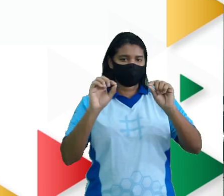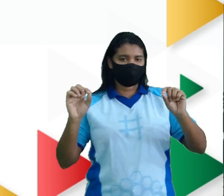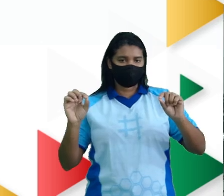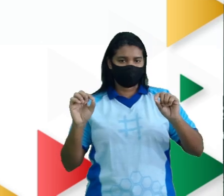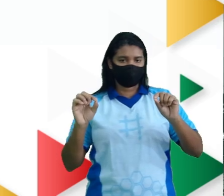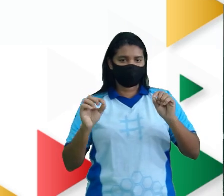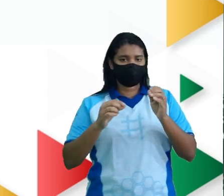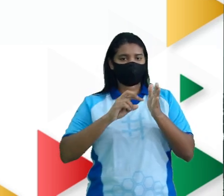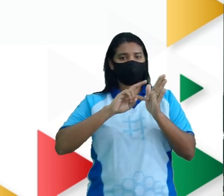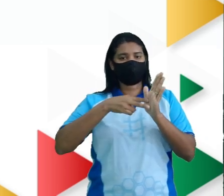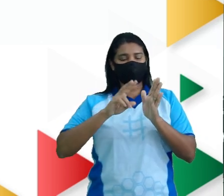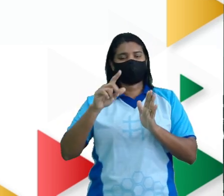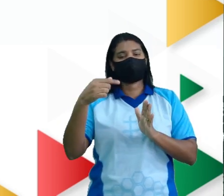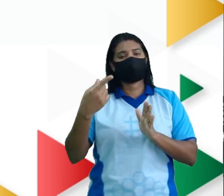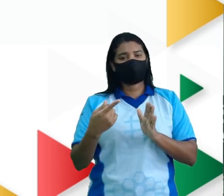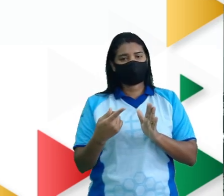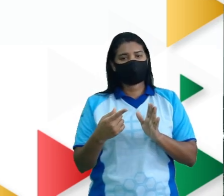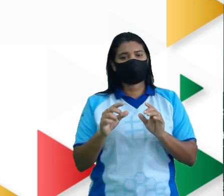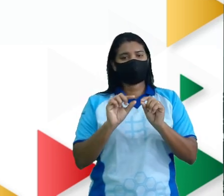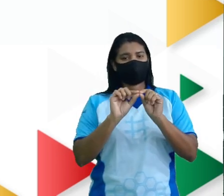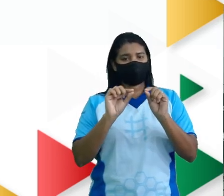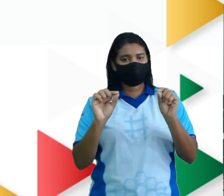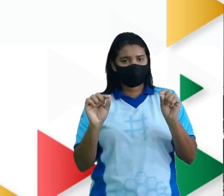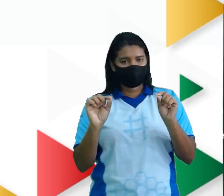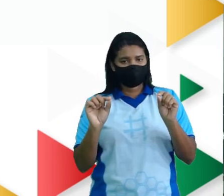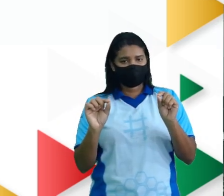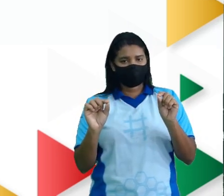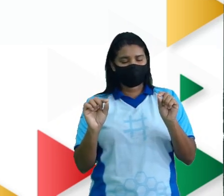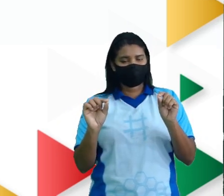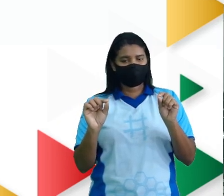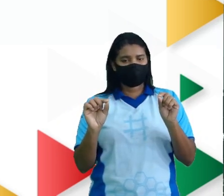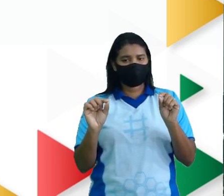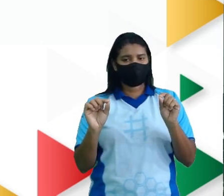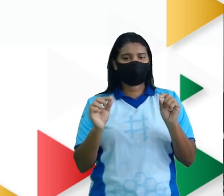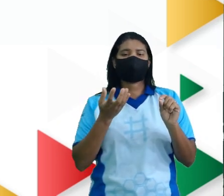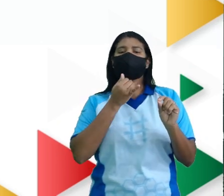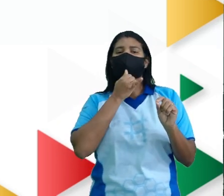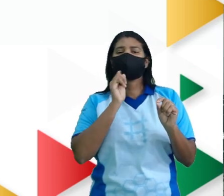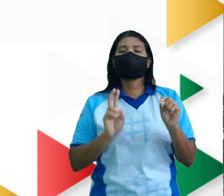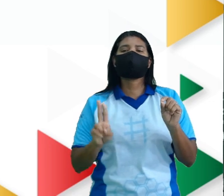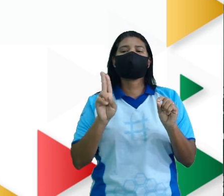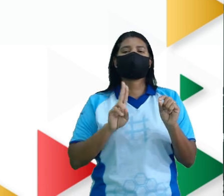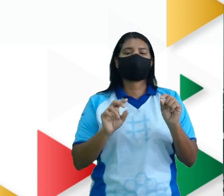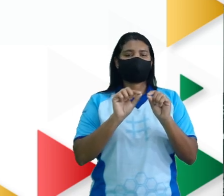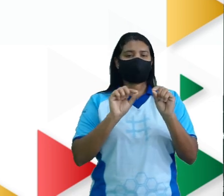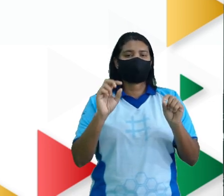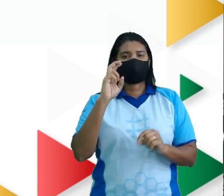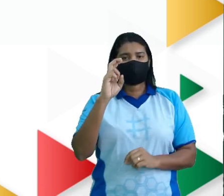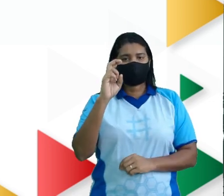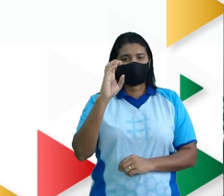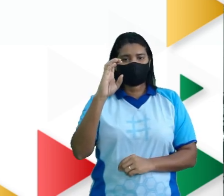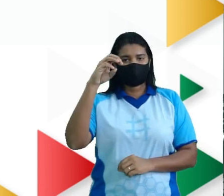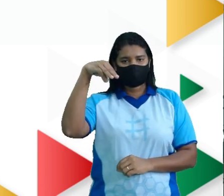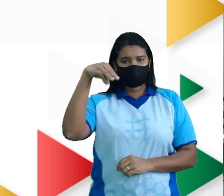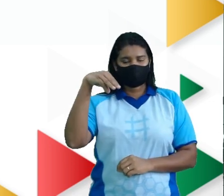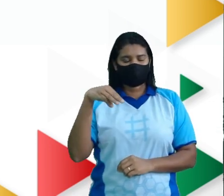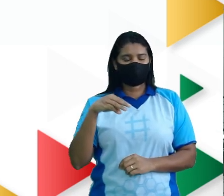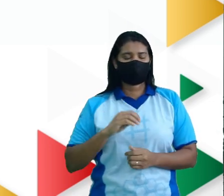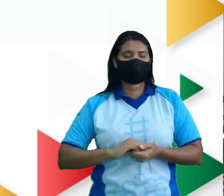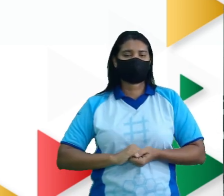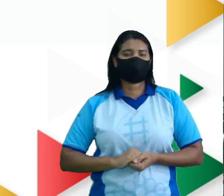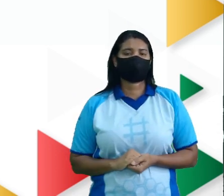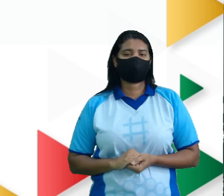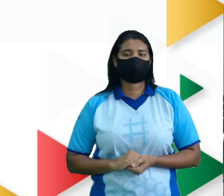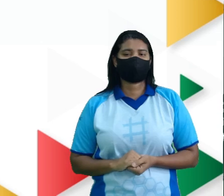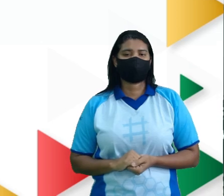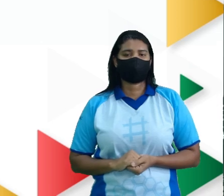beleza? Depois, trace uma semi-reta. Qual foi o exemplo que a gente usou? 5 centímetros. Você pode usar qualquer medida,